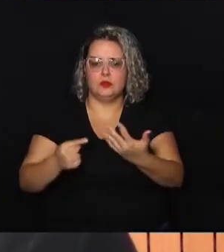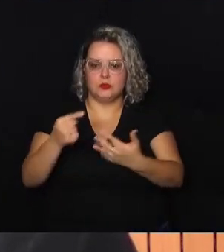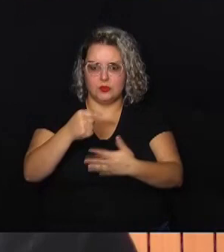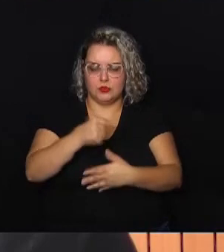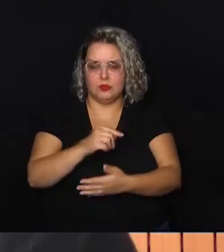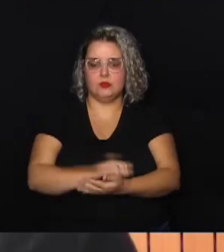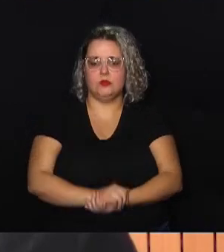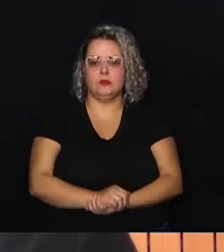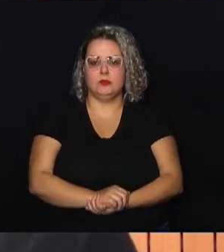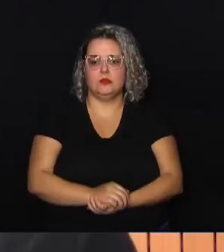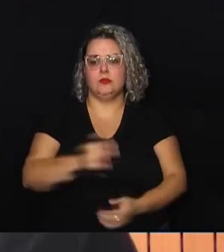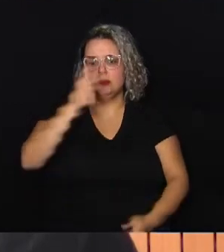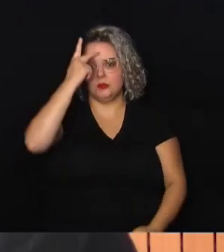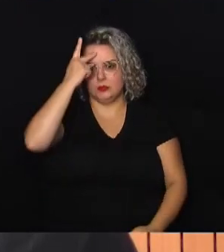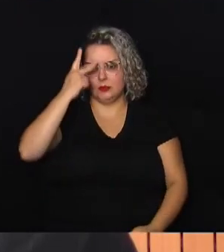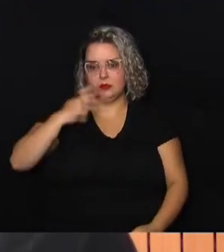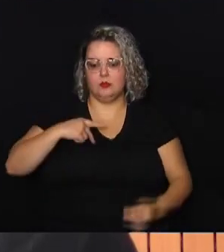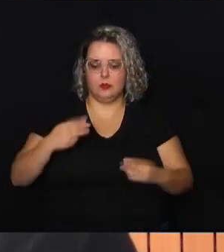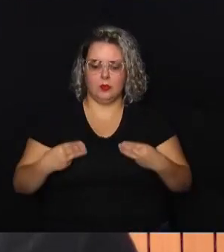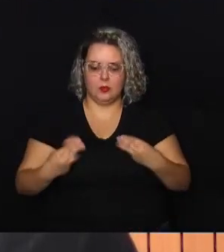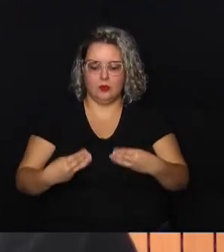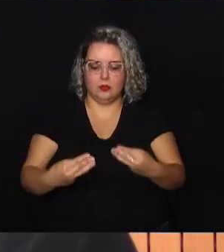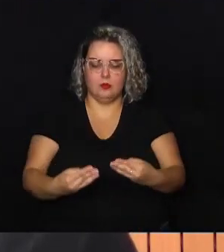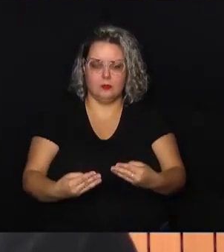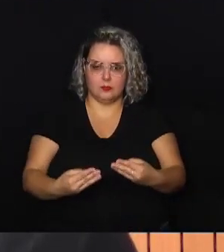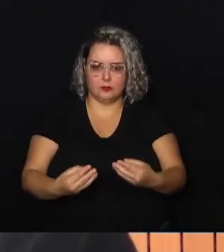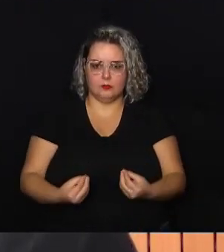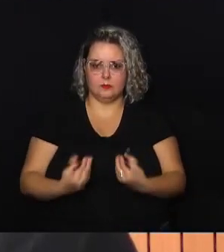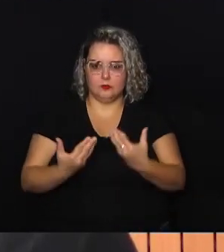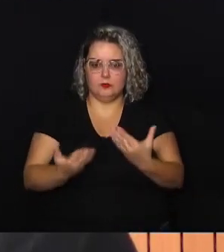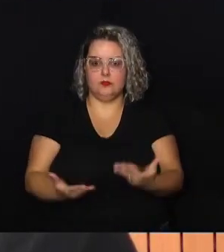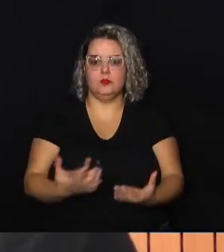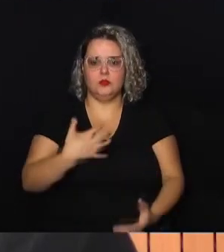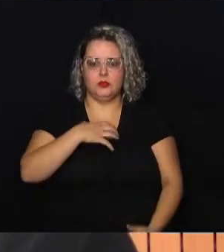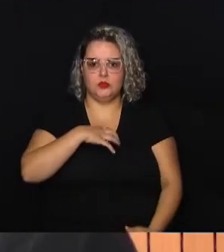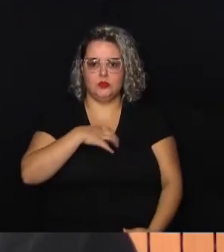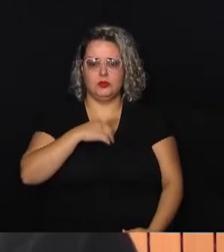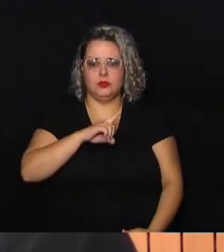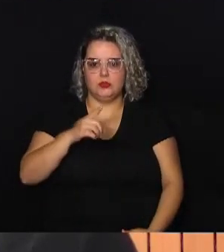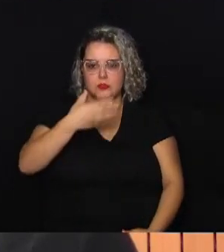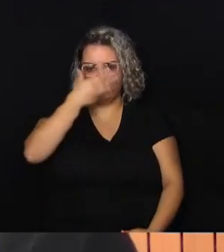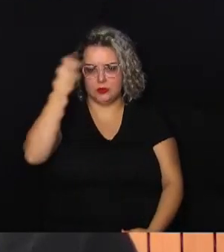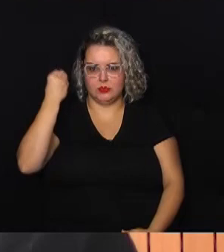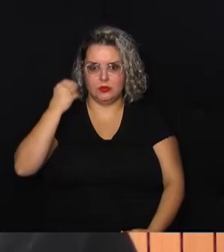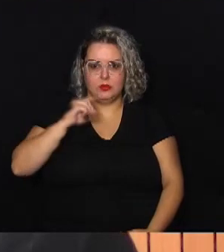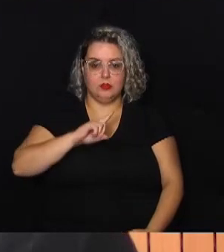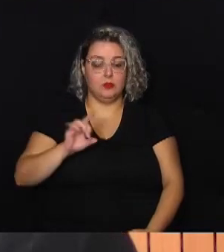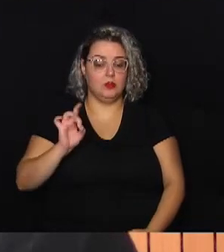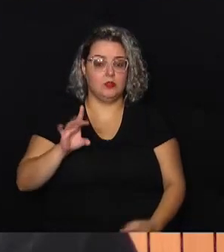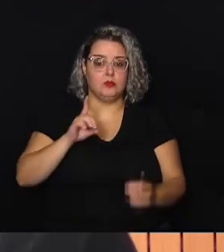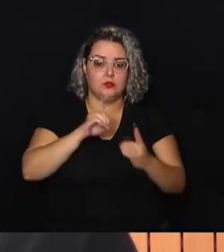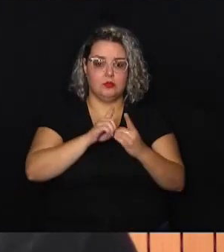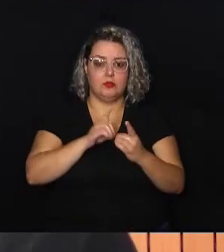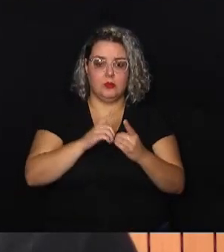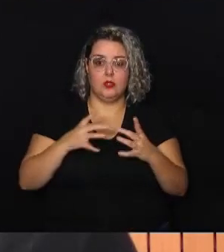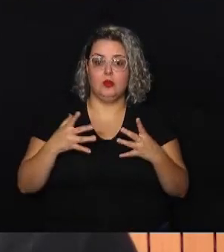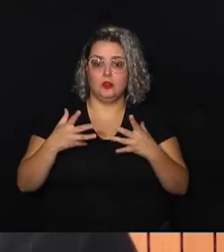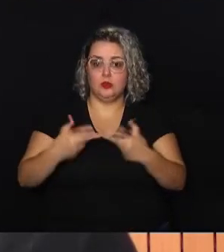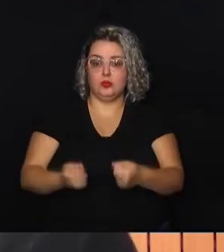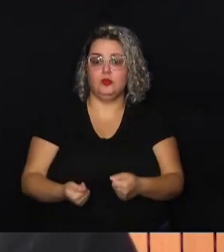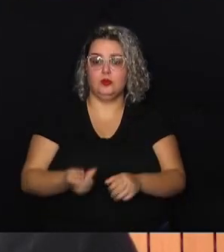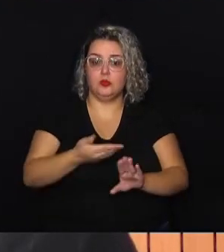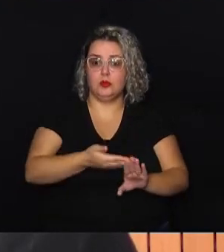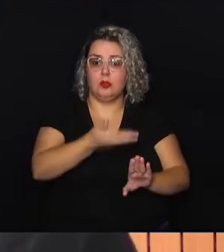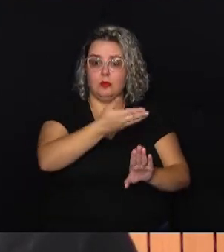o próprio Ministério atribui, de forma que não se esqueça que não é só atendimento, e sim tudo que tem por